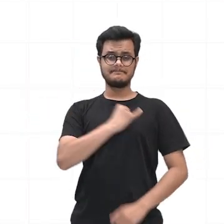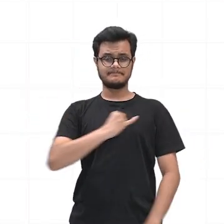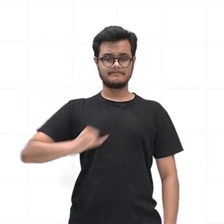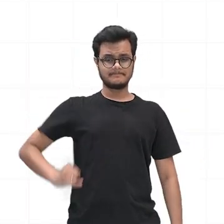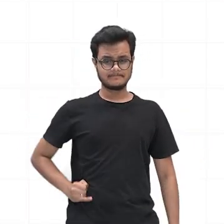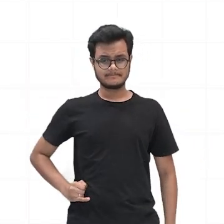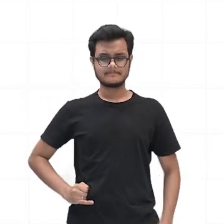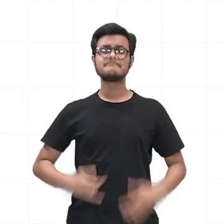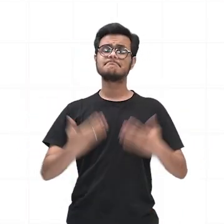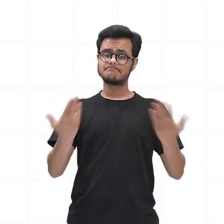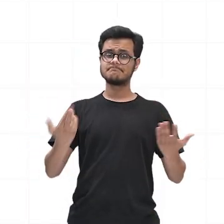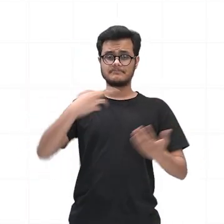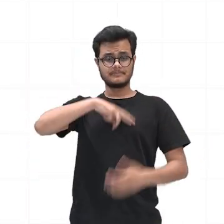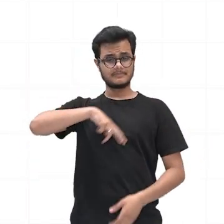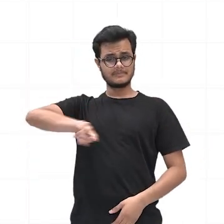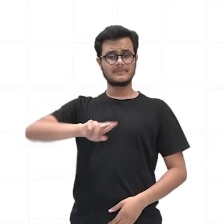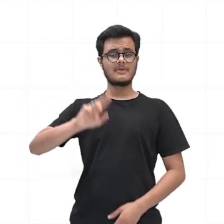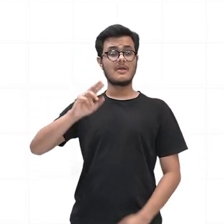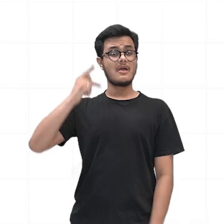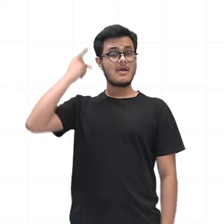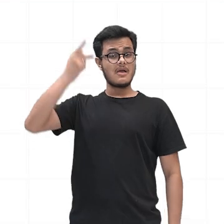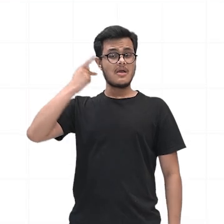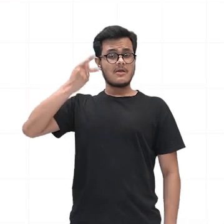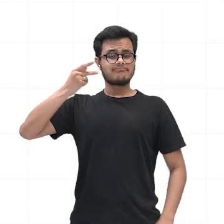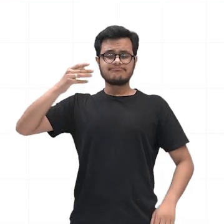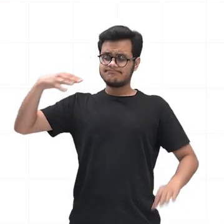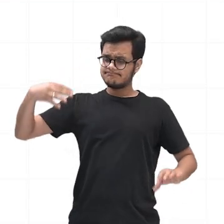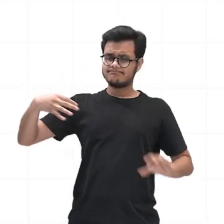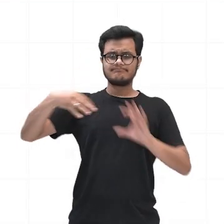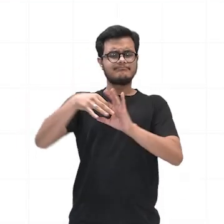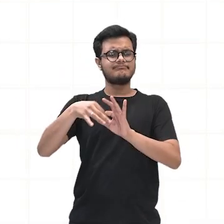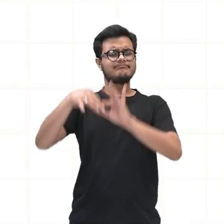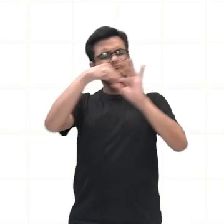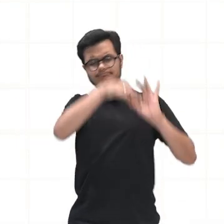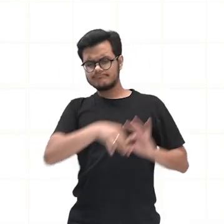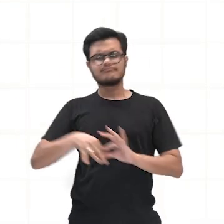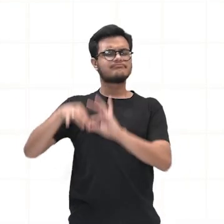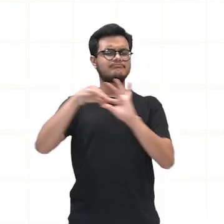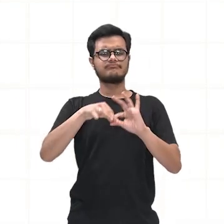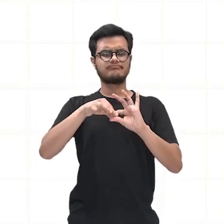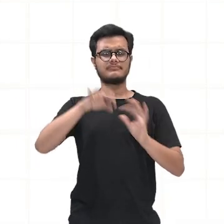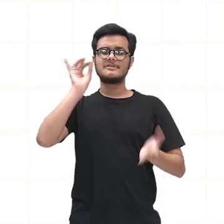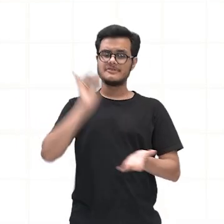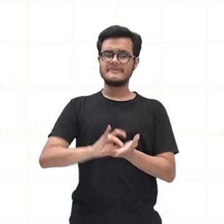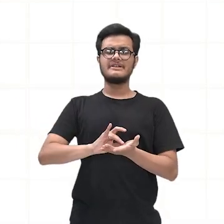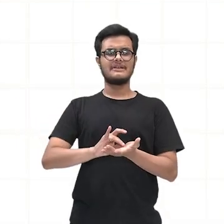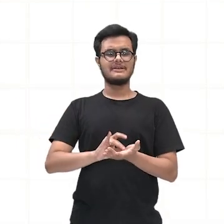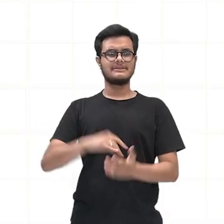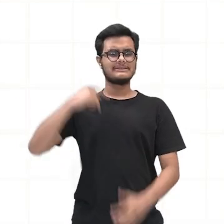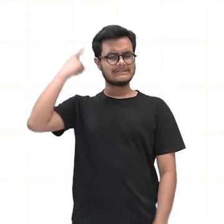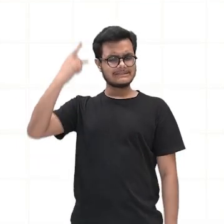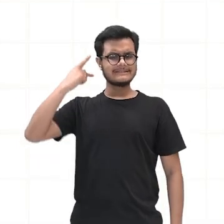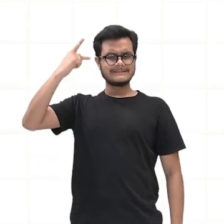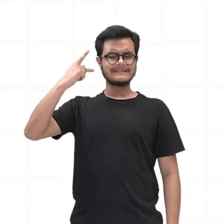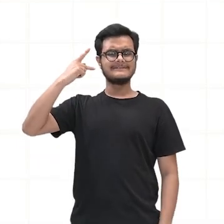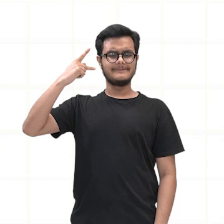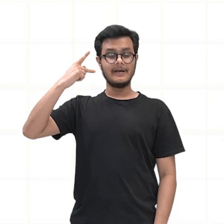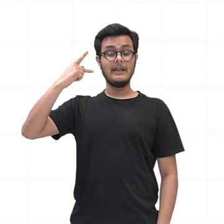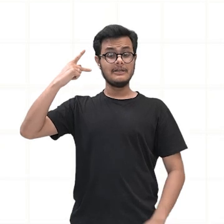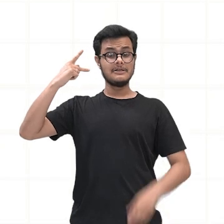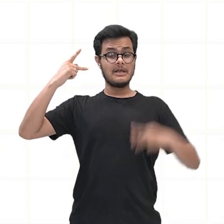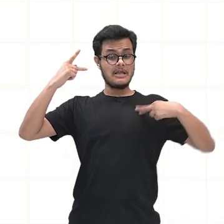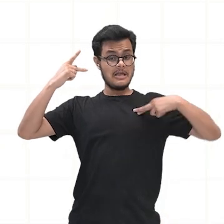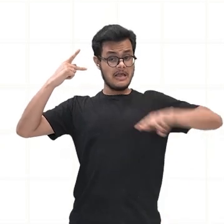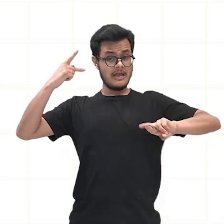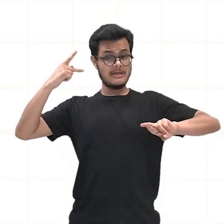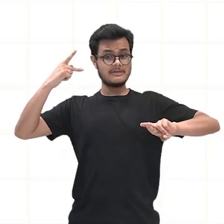política e a religião estavam profundamente entrelaçados, ou seja, um dependia do outro, os dois